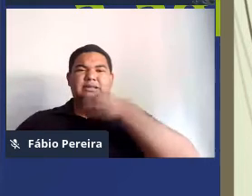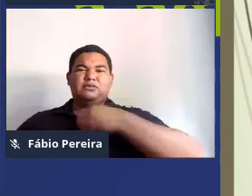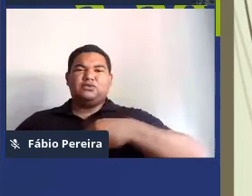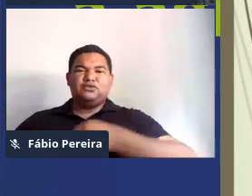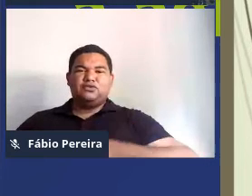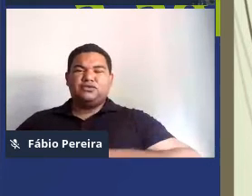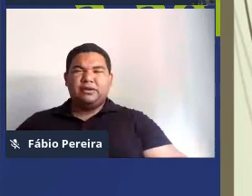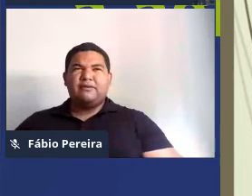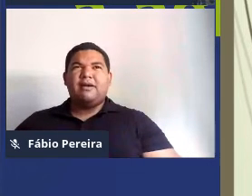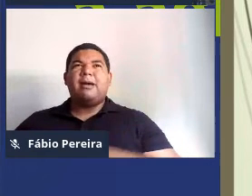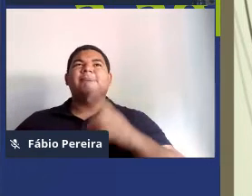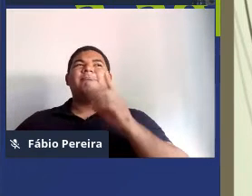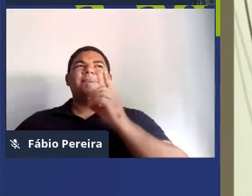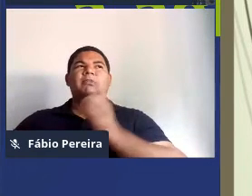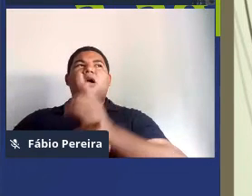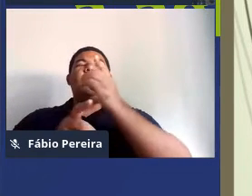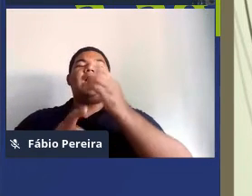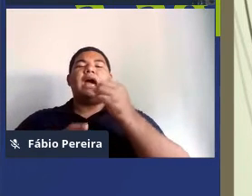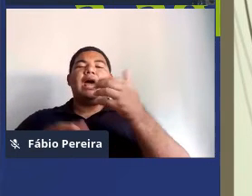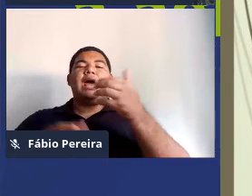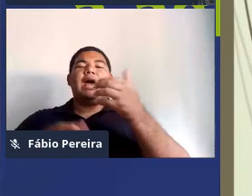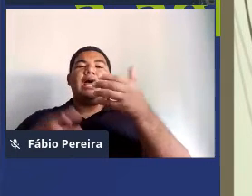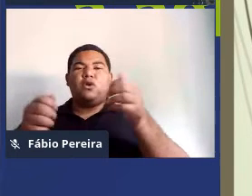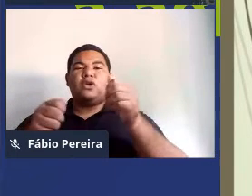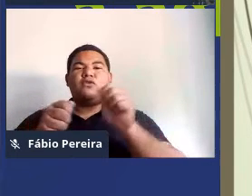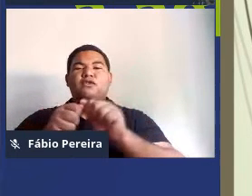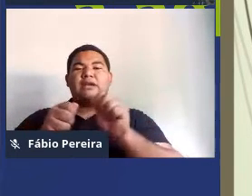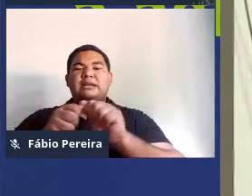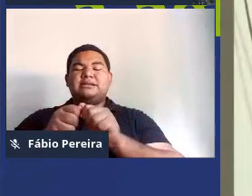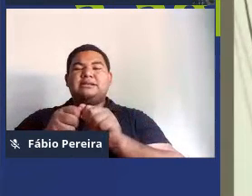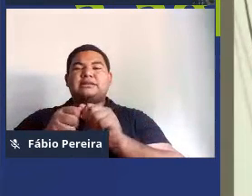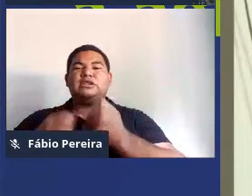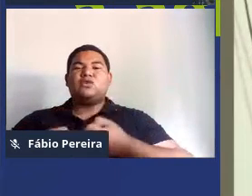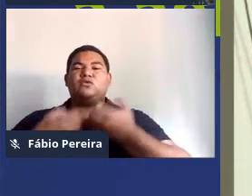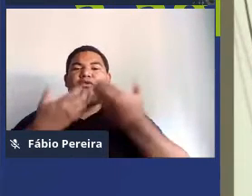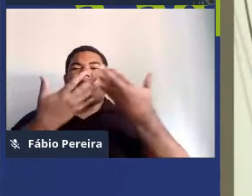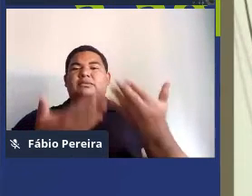encontrei no maquinário dele.